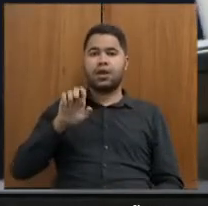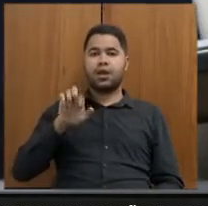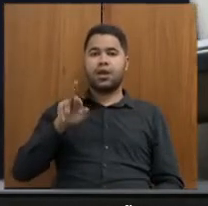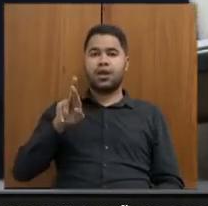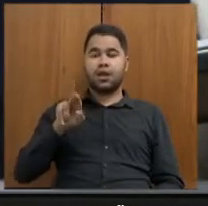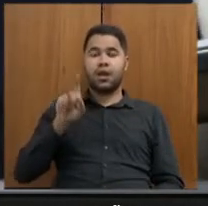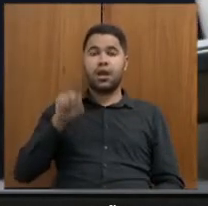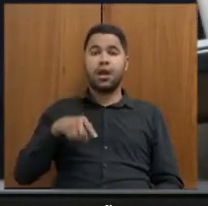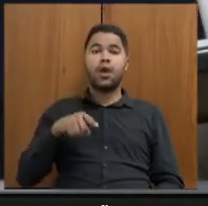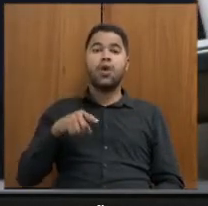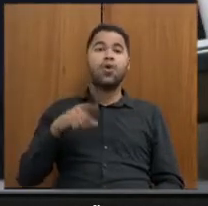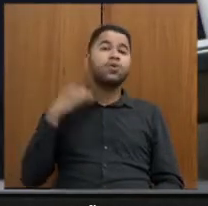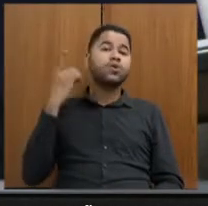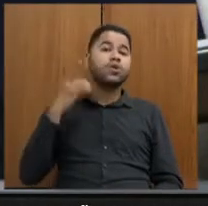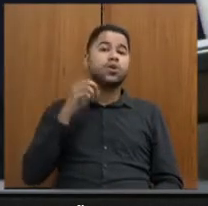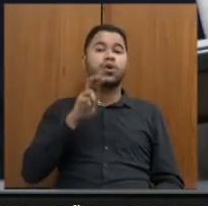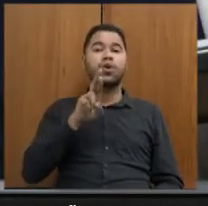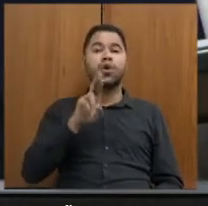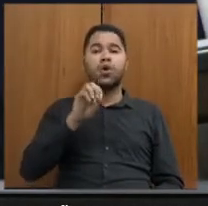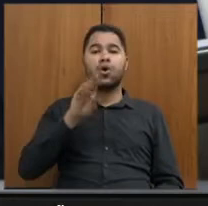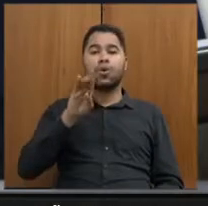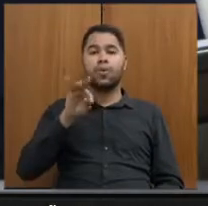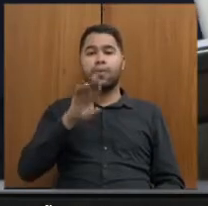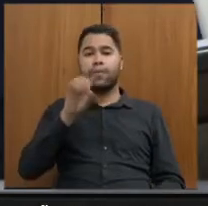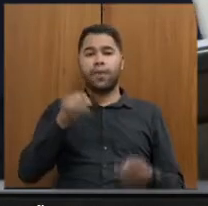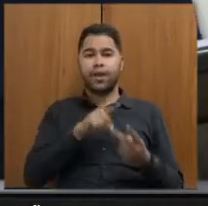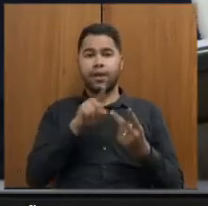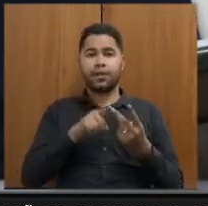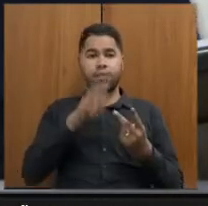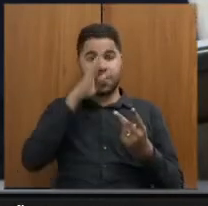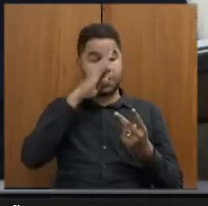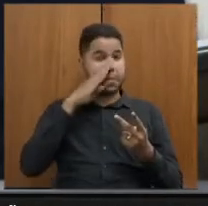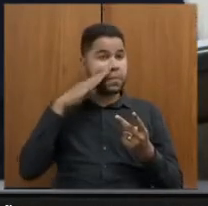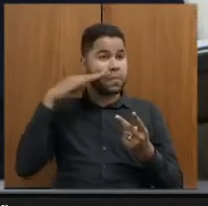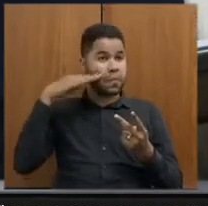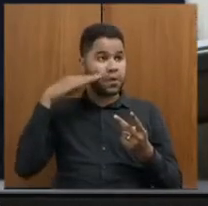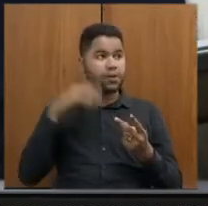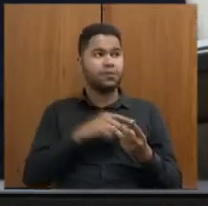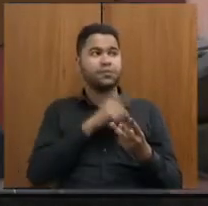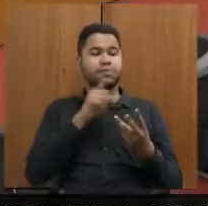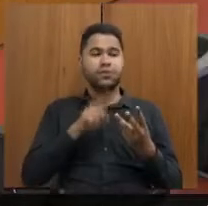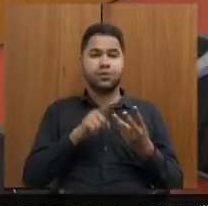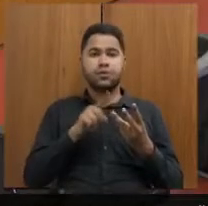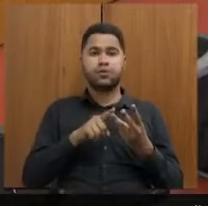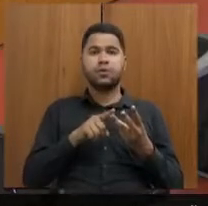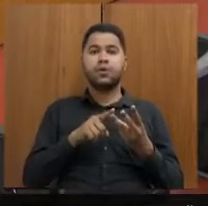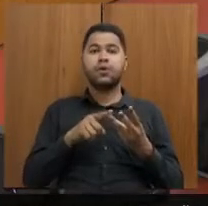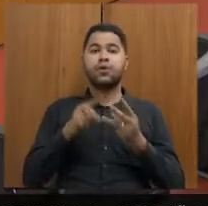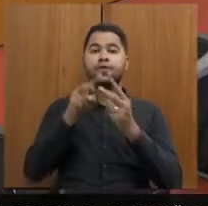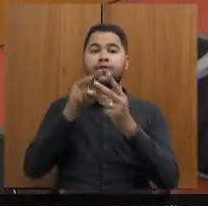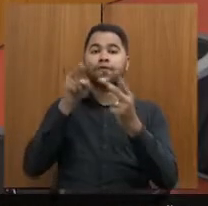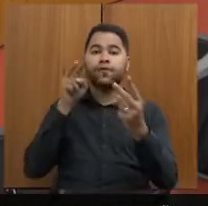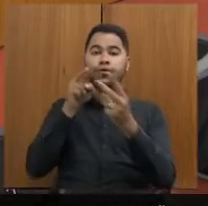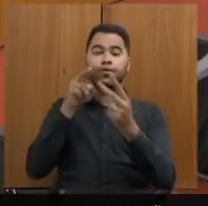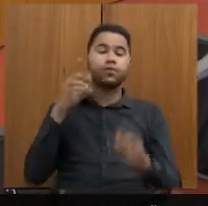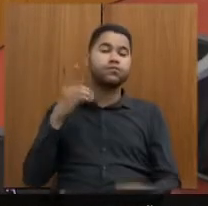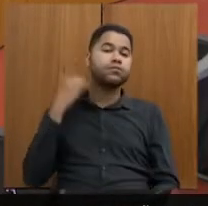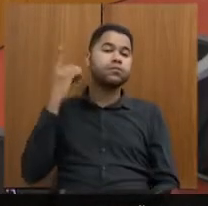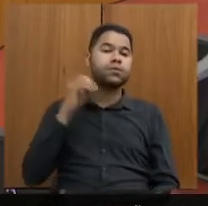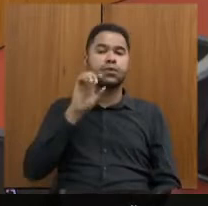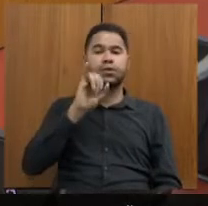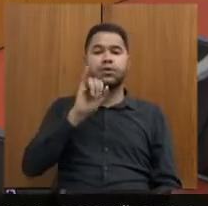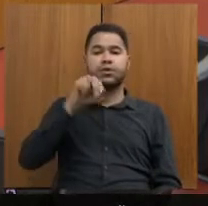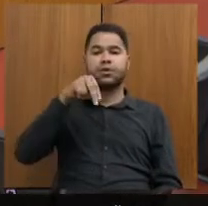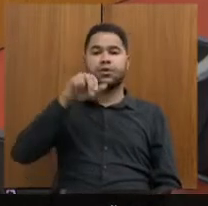deputado Roberto Andrade a deputada Beatriz Cerqueira e virtualmente o deputado Inácio